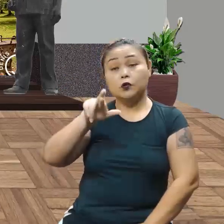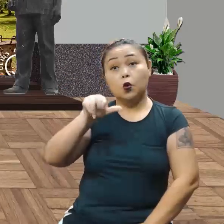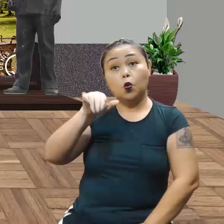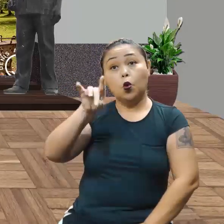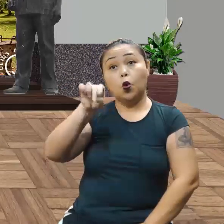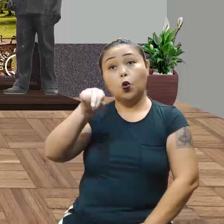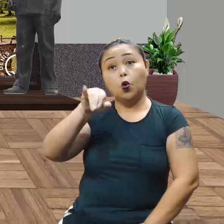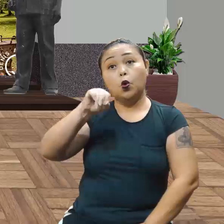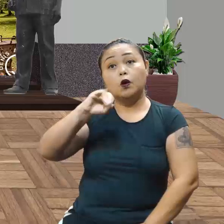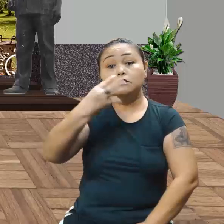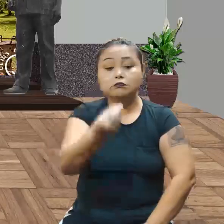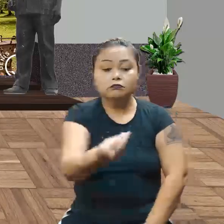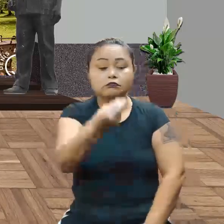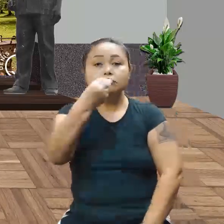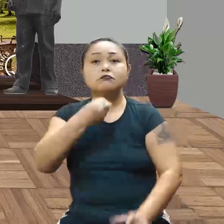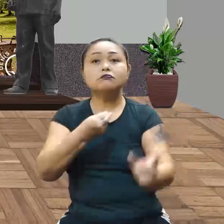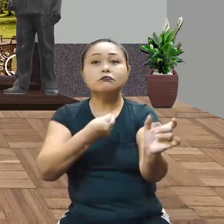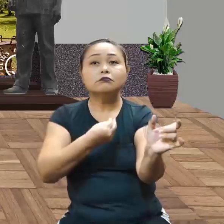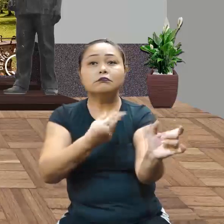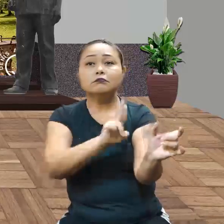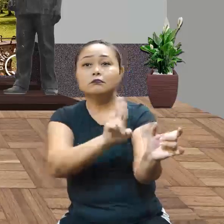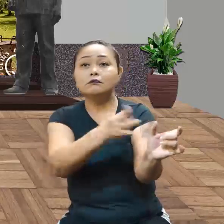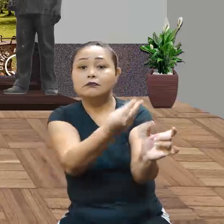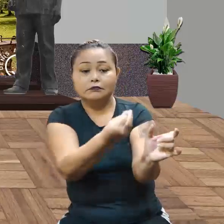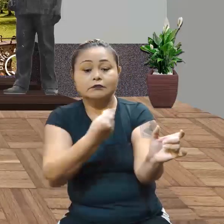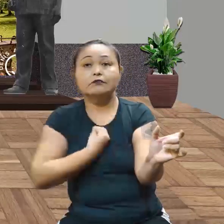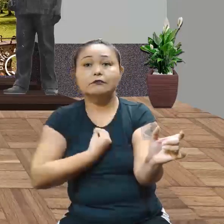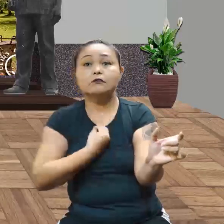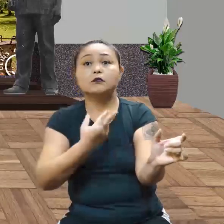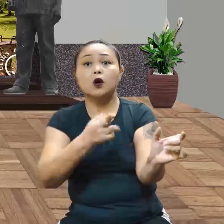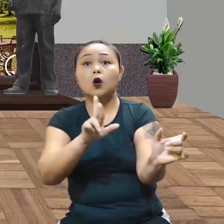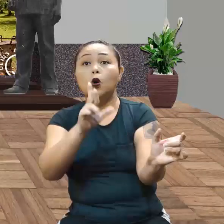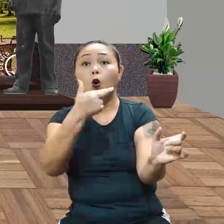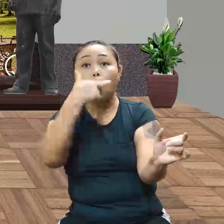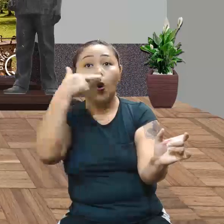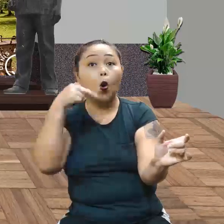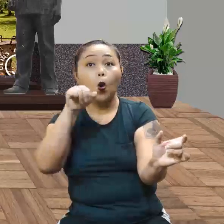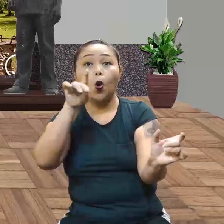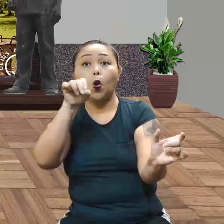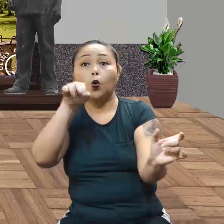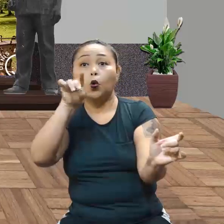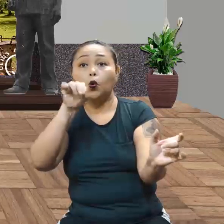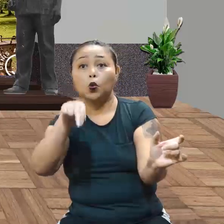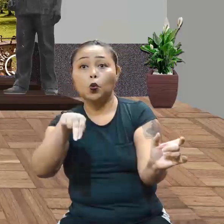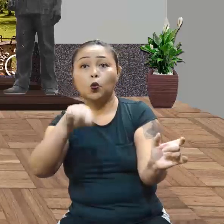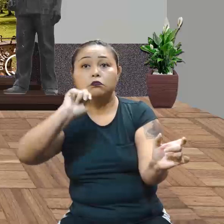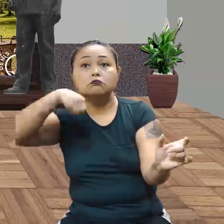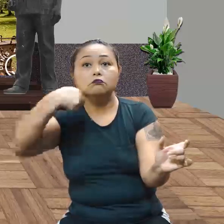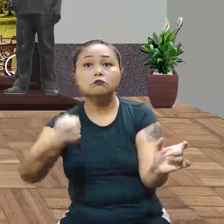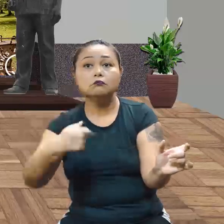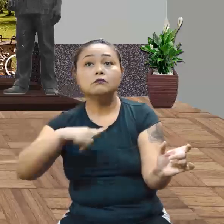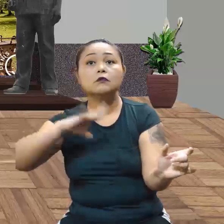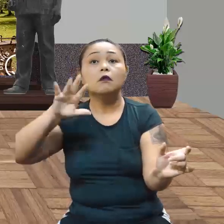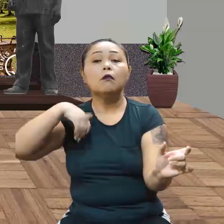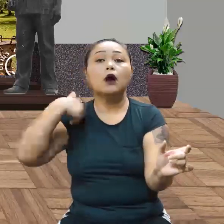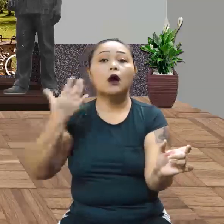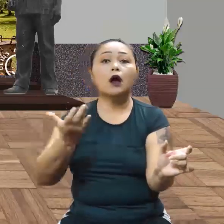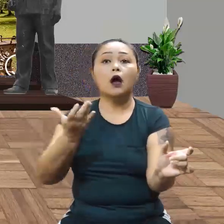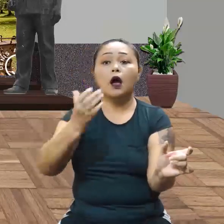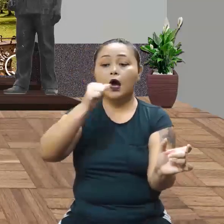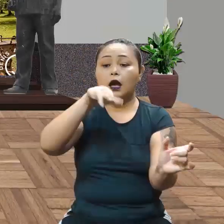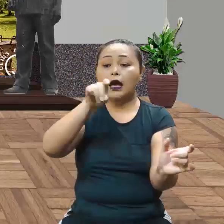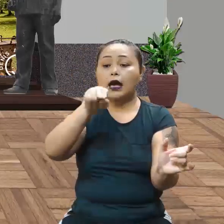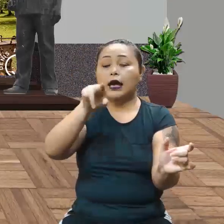estado que recebe o nome de um brasileiro. Rondon. Hoje nós iremos falar sobre